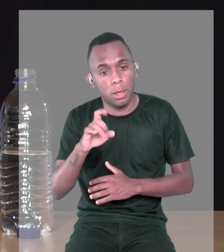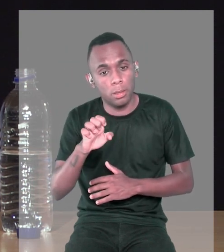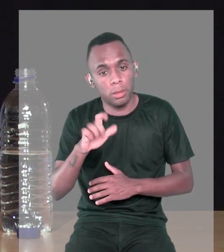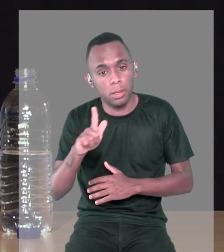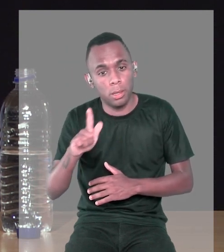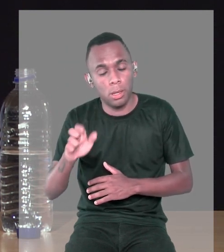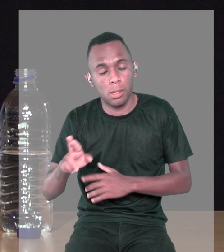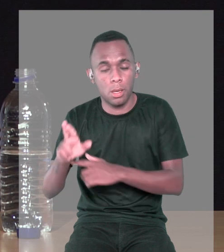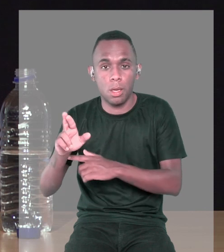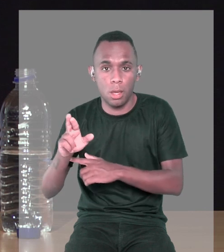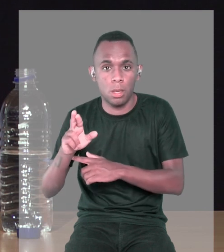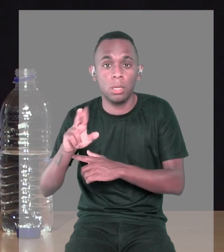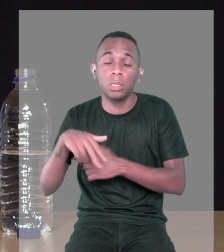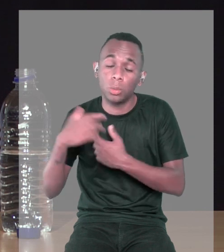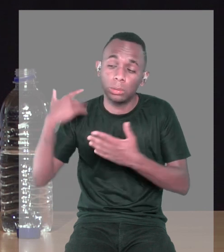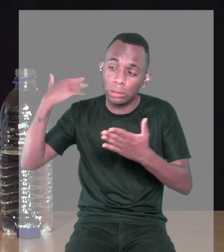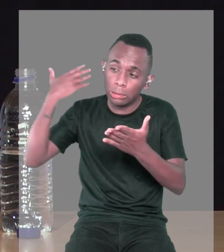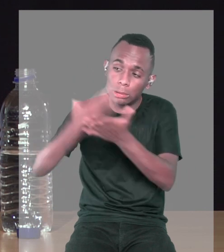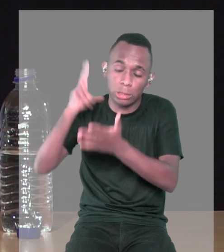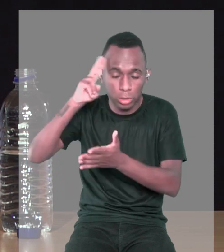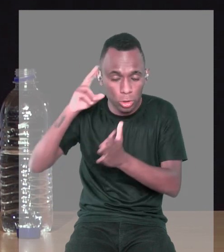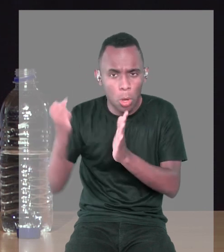Esse regime histórico não é apenas o da